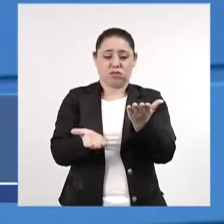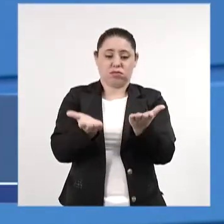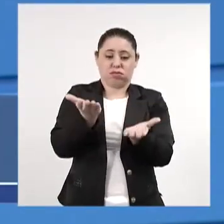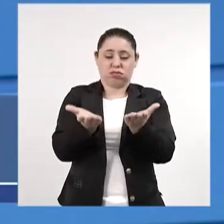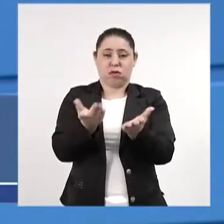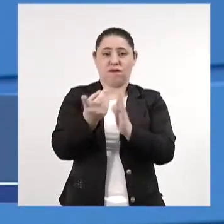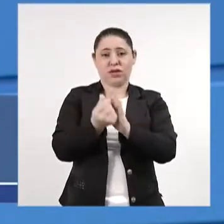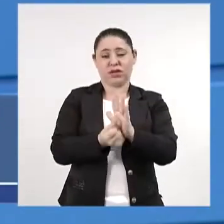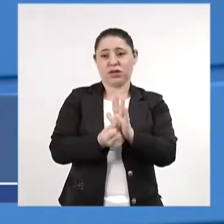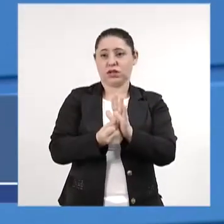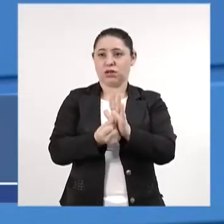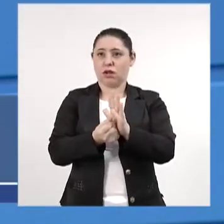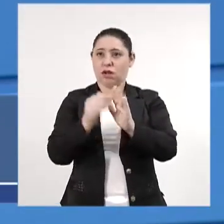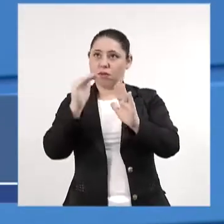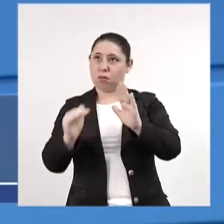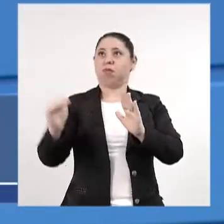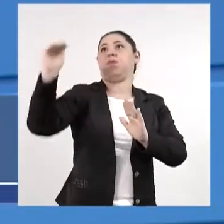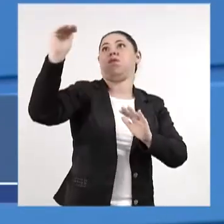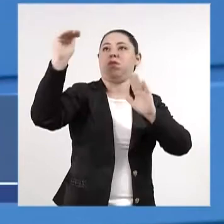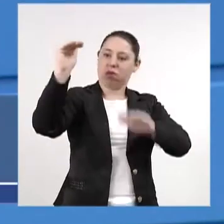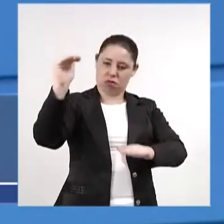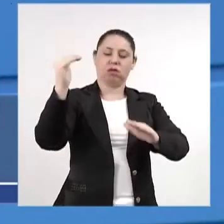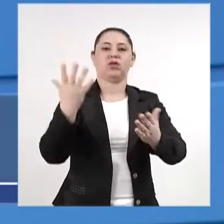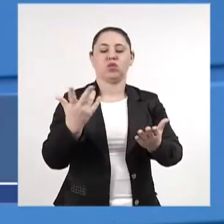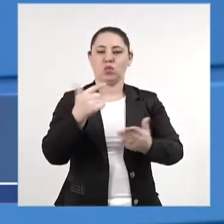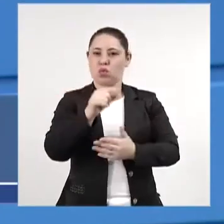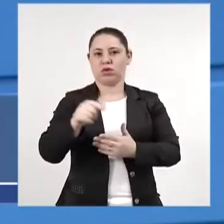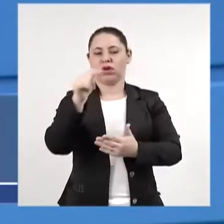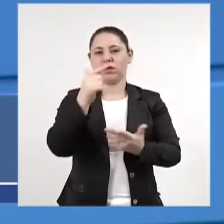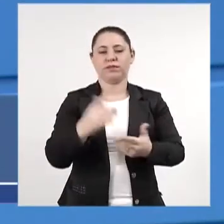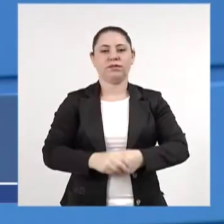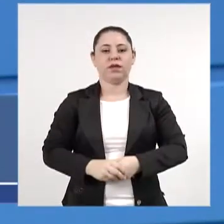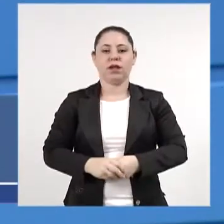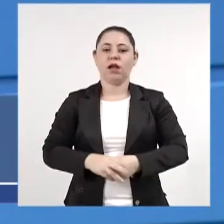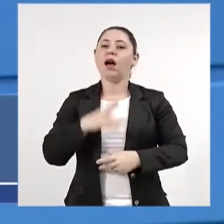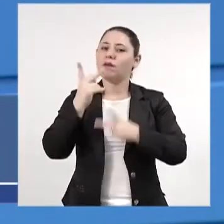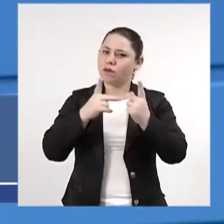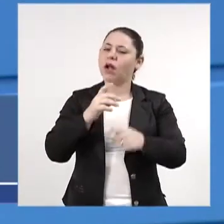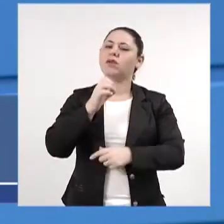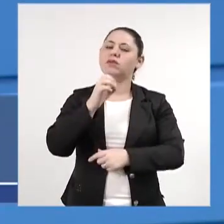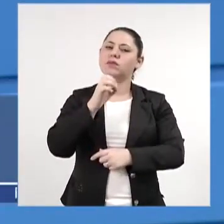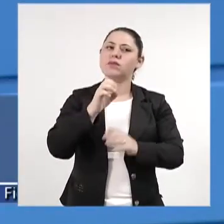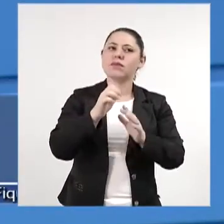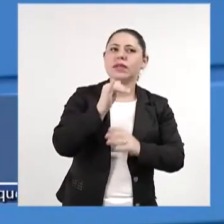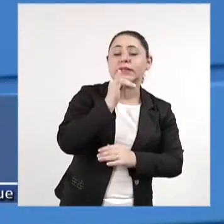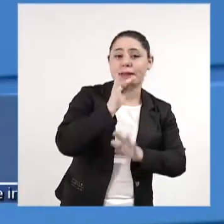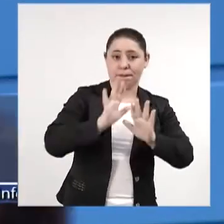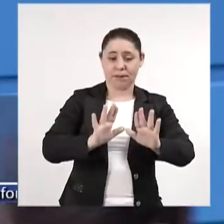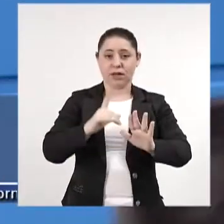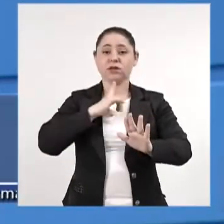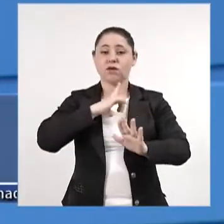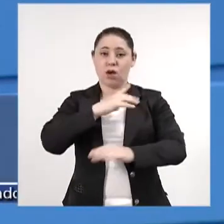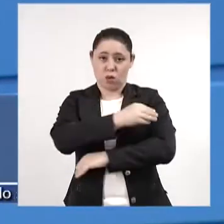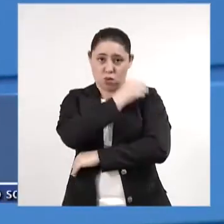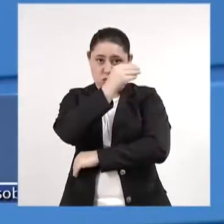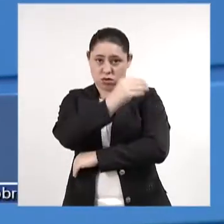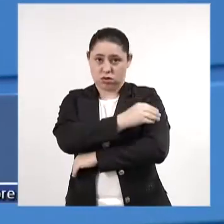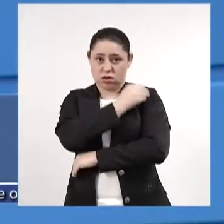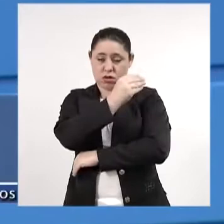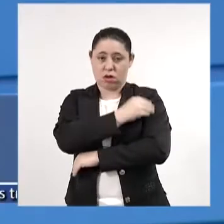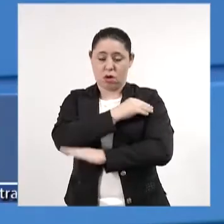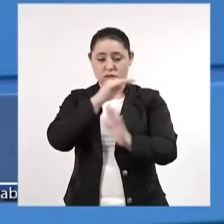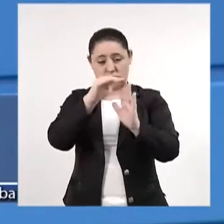você descompensa um item e compensa outro. Eu até cito um exemplo muito prático. Se nós tivermos o etanol